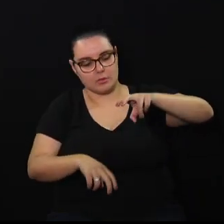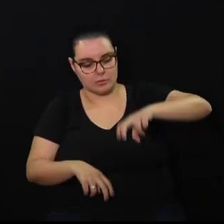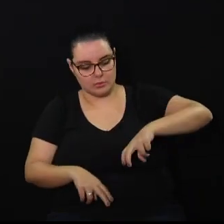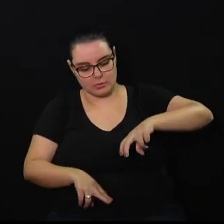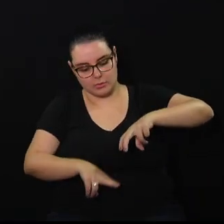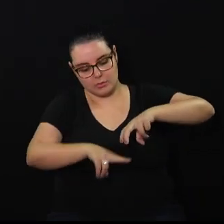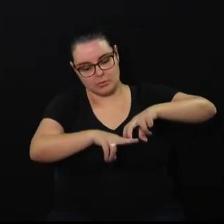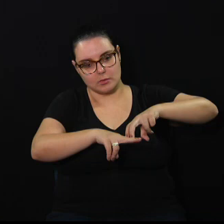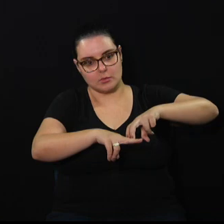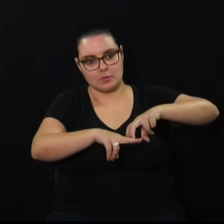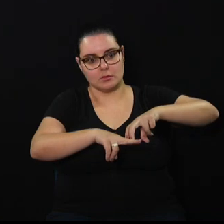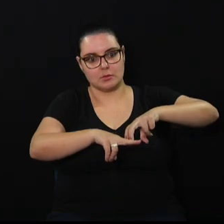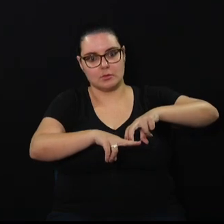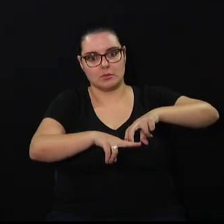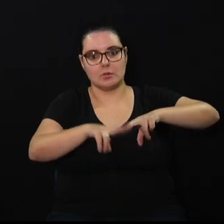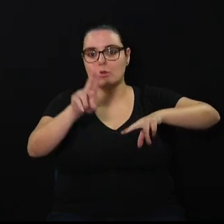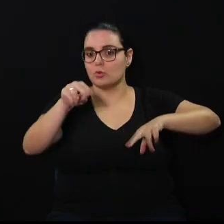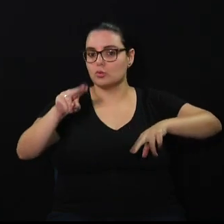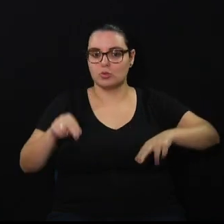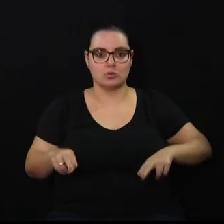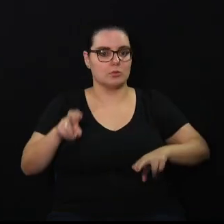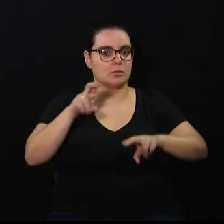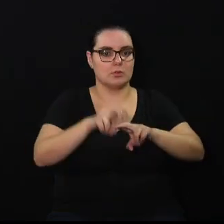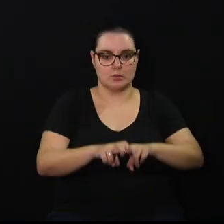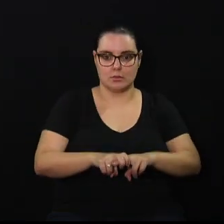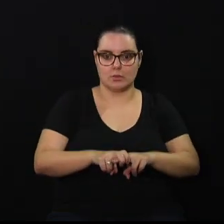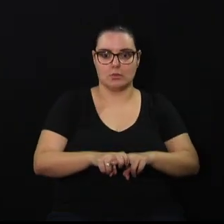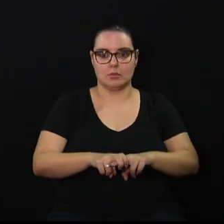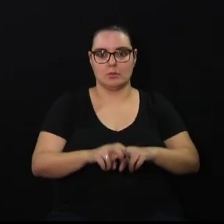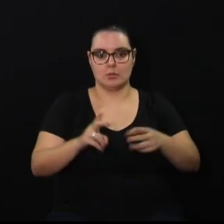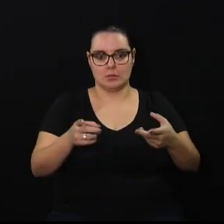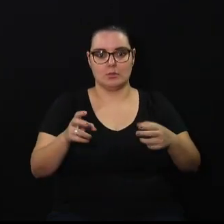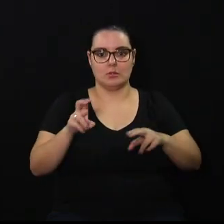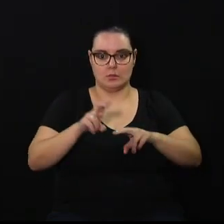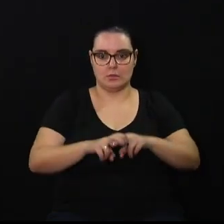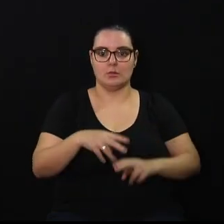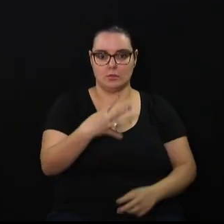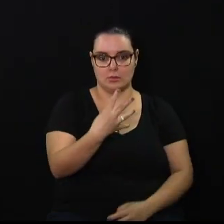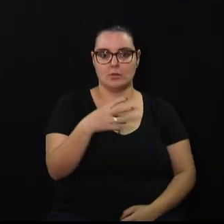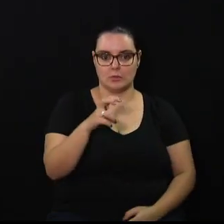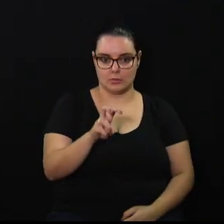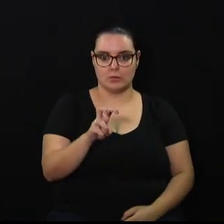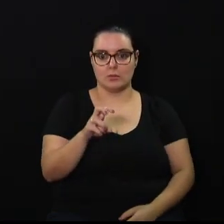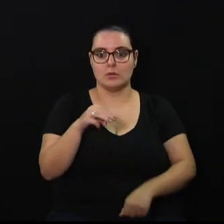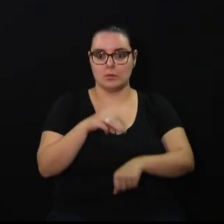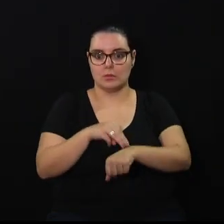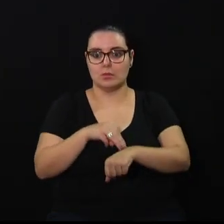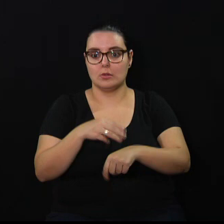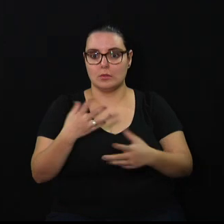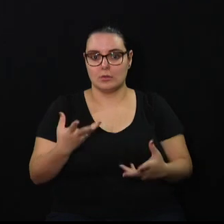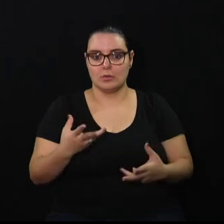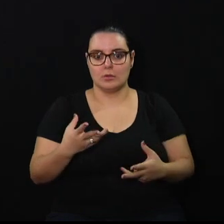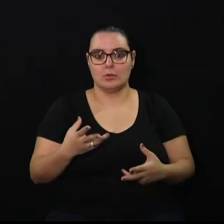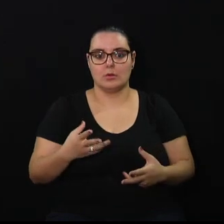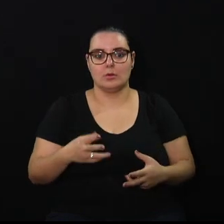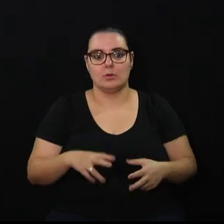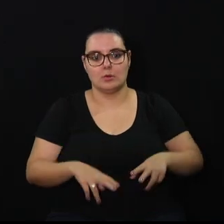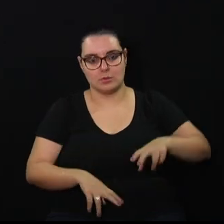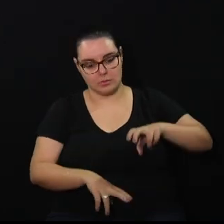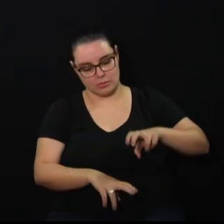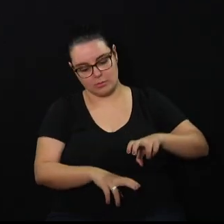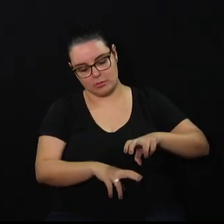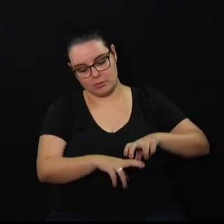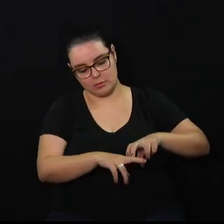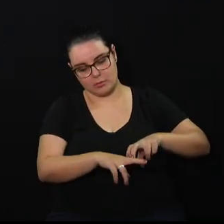criança no pará que não nunca para sentado e na minha posição fica 45 minutos sentada porque o doença essa posição